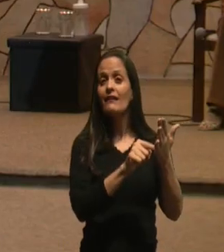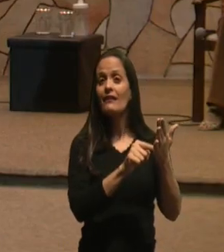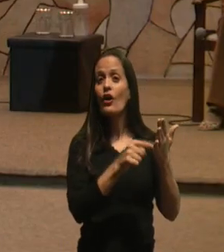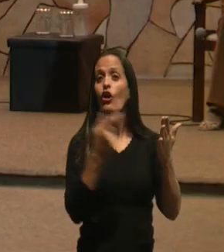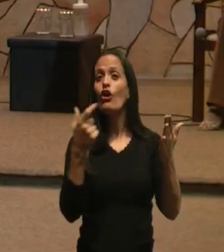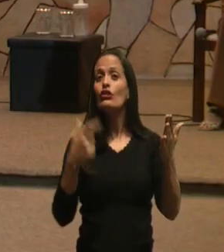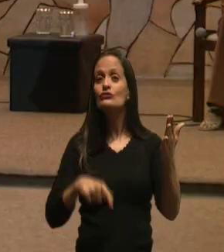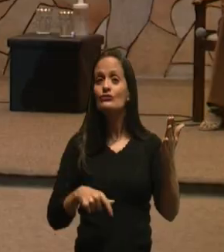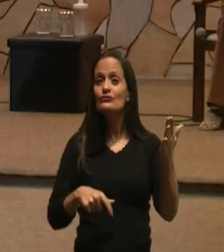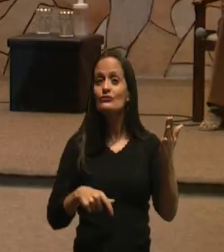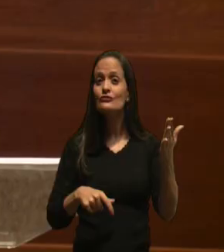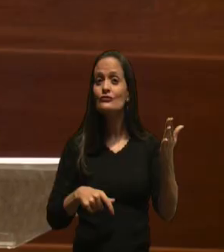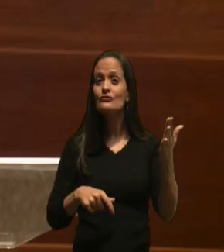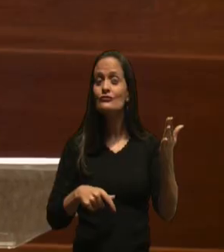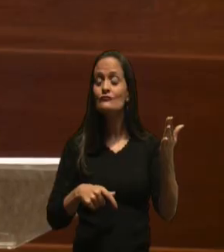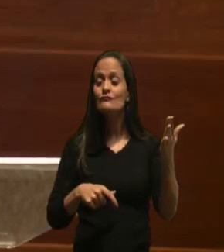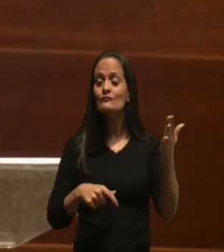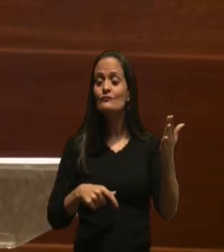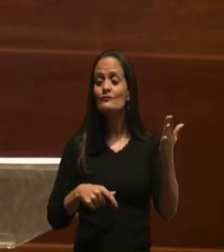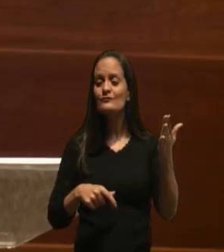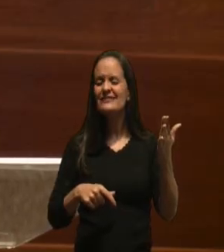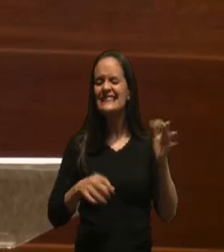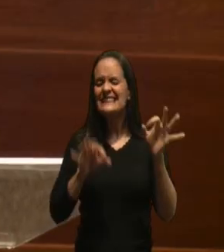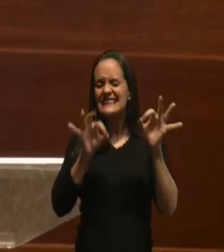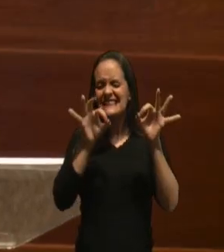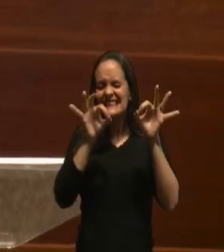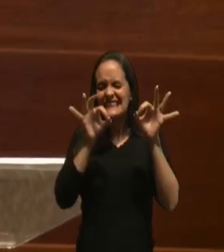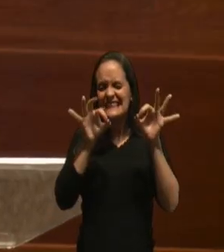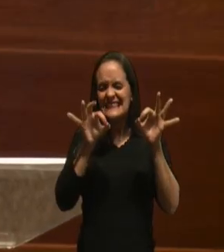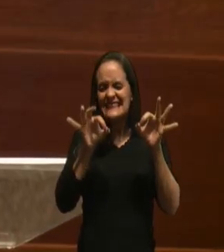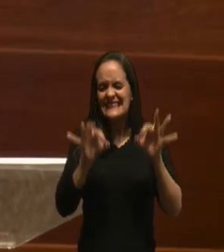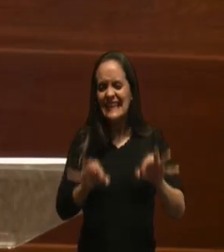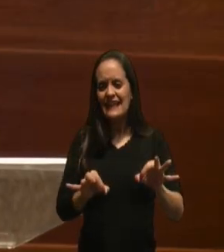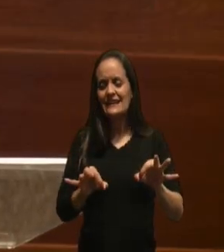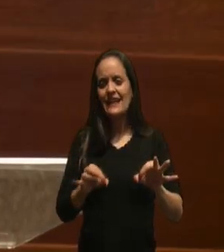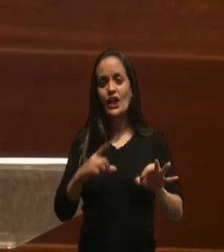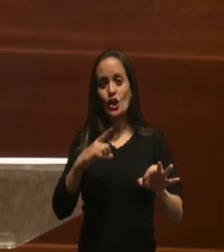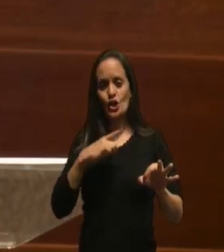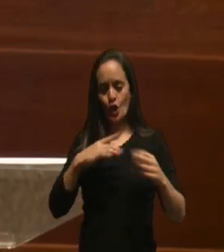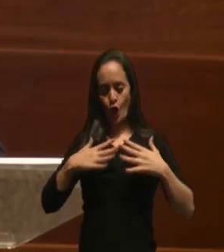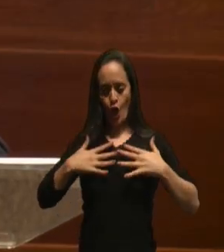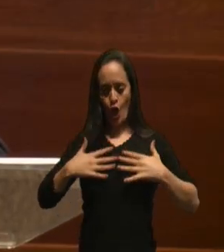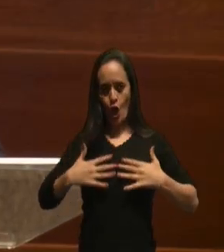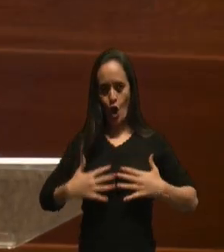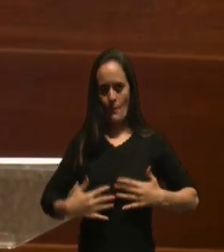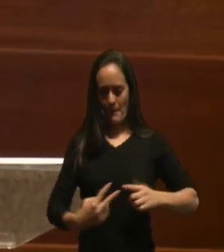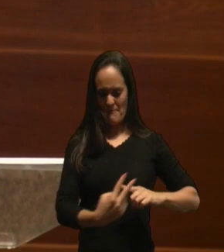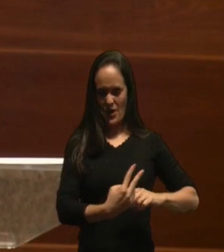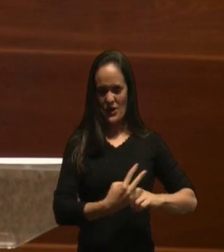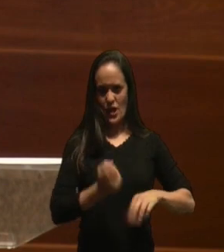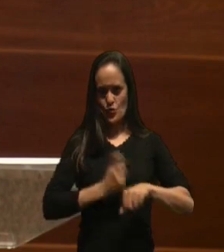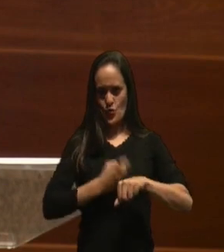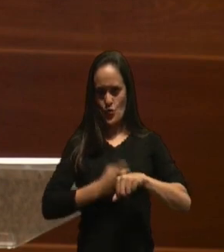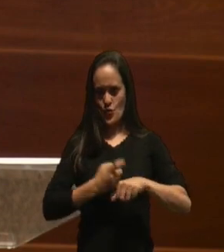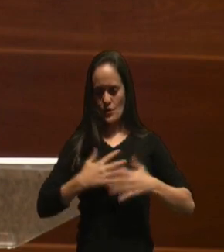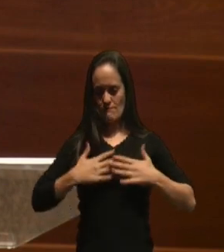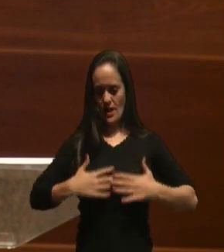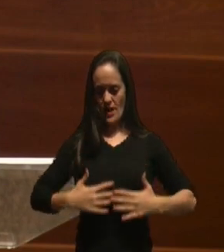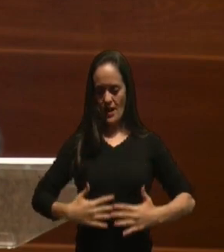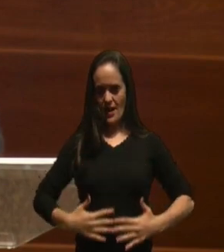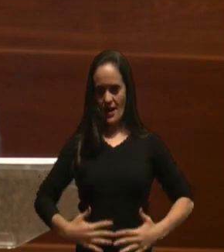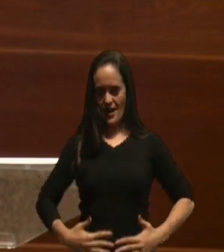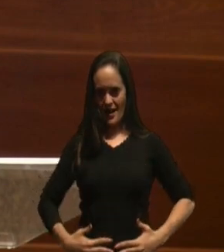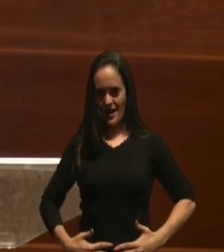foi certeira e entrou exatamente no espaço mínimo que havia ali na armadura de Acabe.